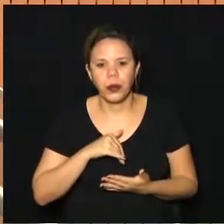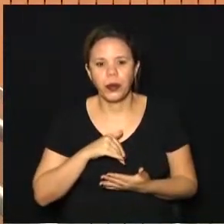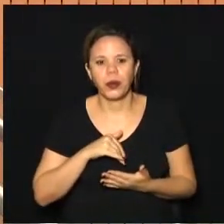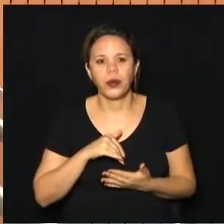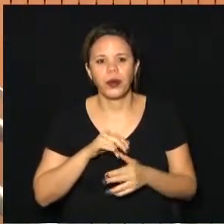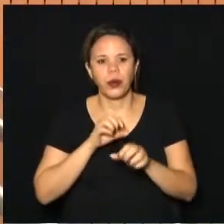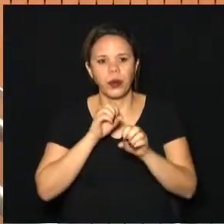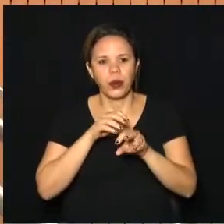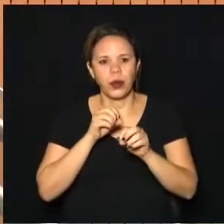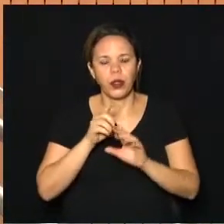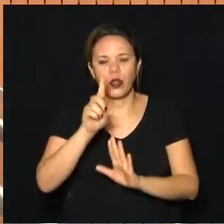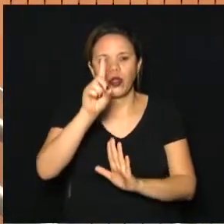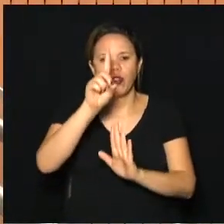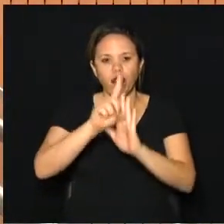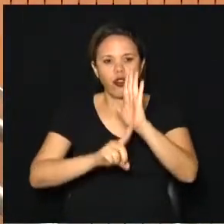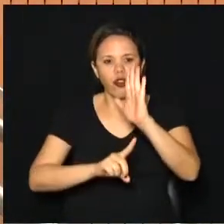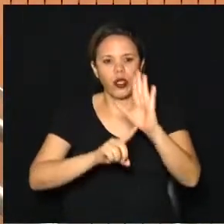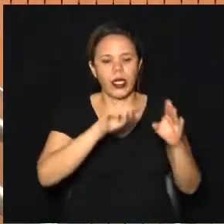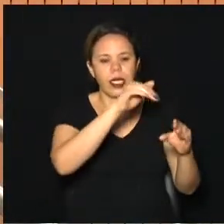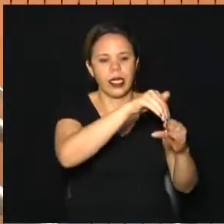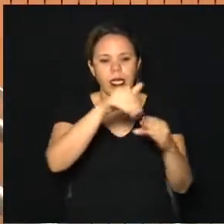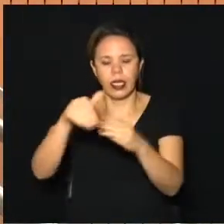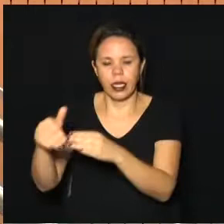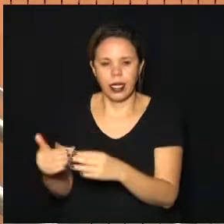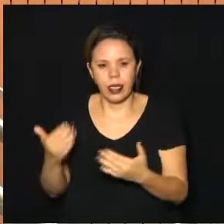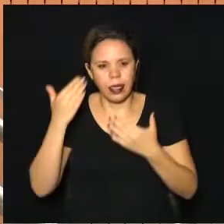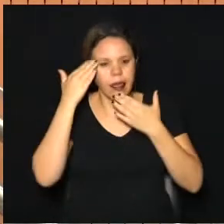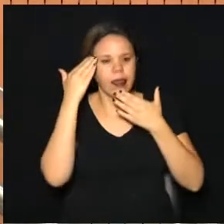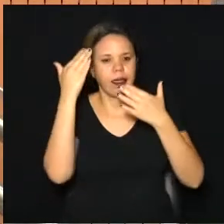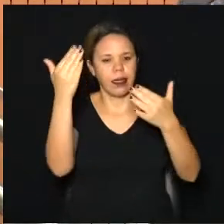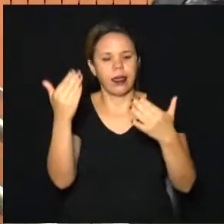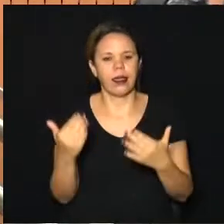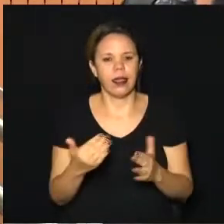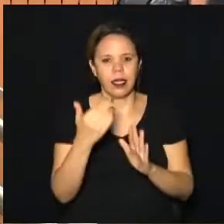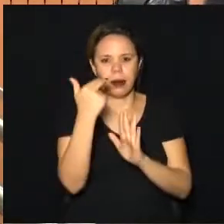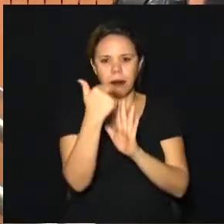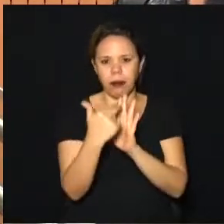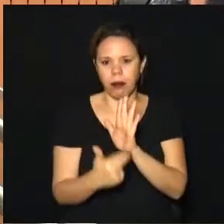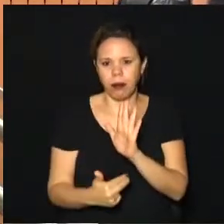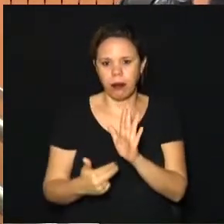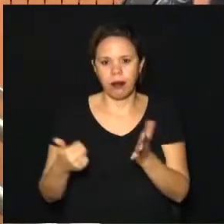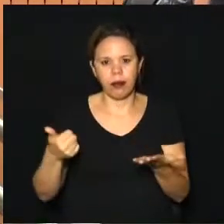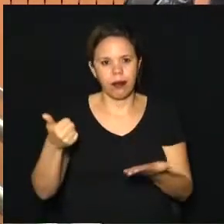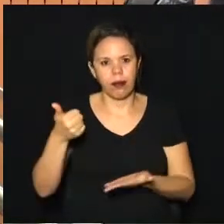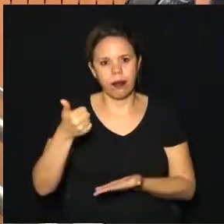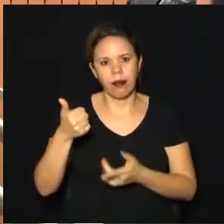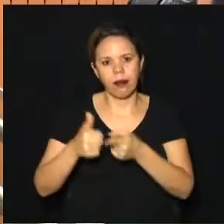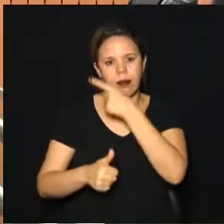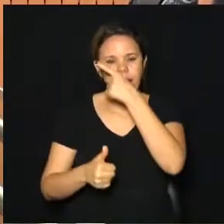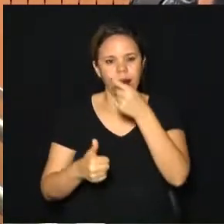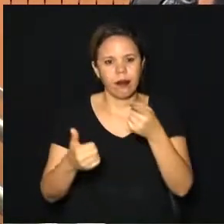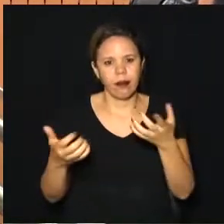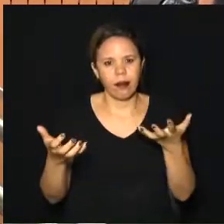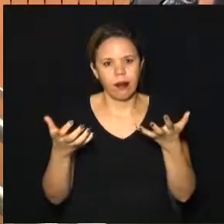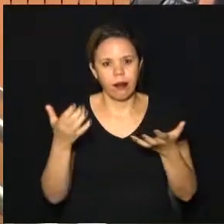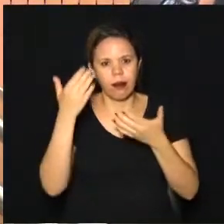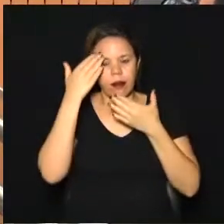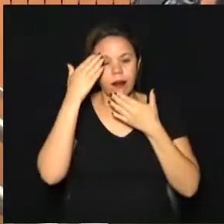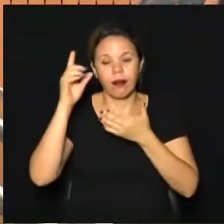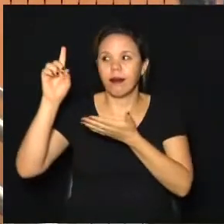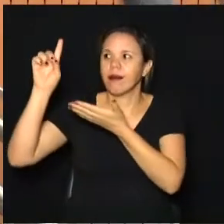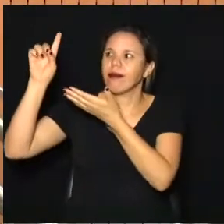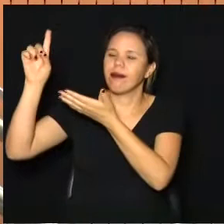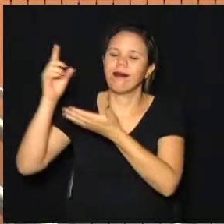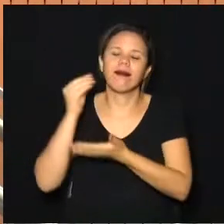sobre o direito eleitoral com agradecimentos. Primeiramente, como não poderia deixar de ser, eu queria agradecer a Deus